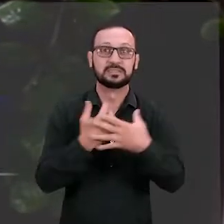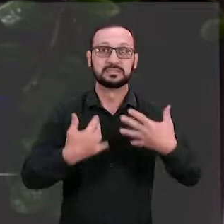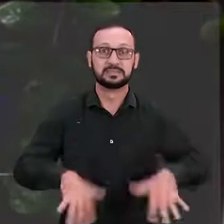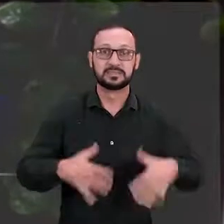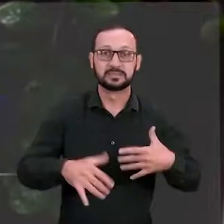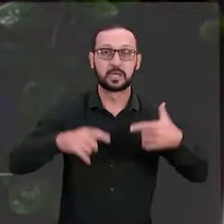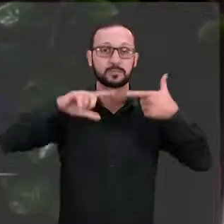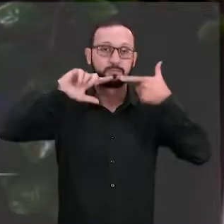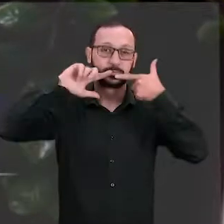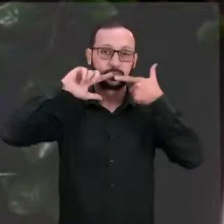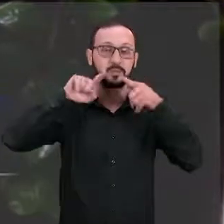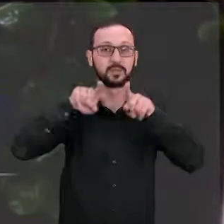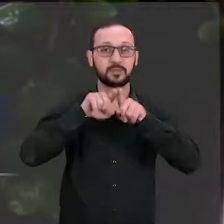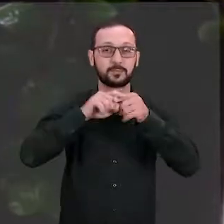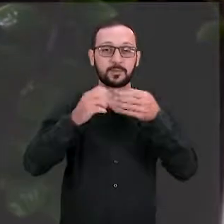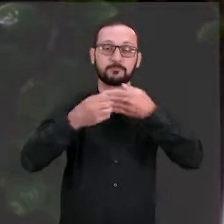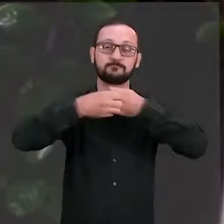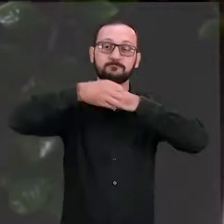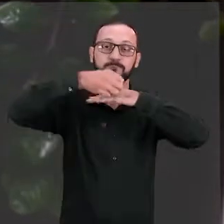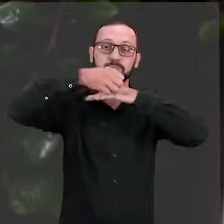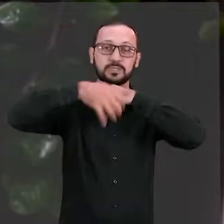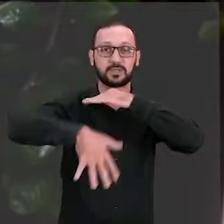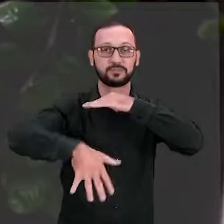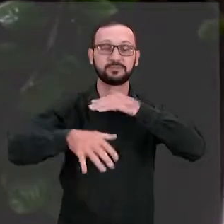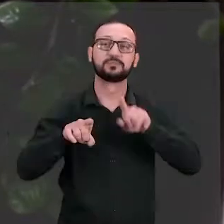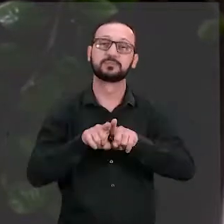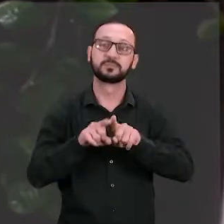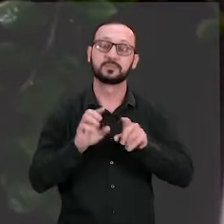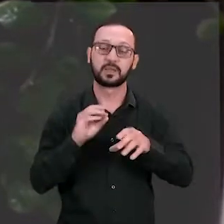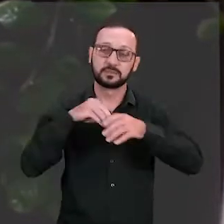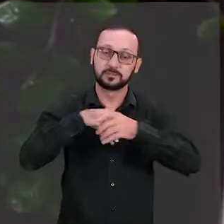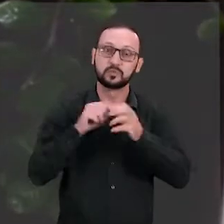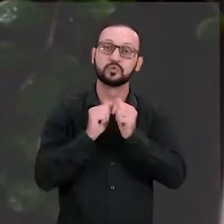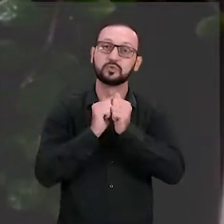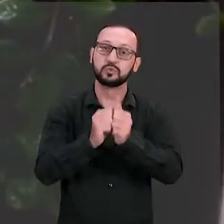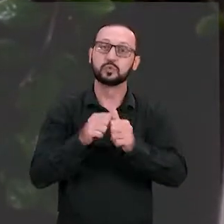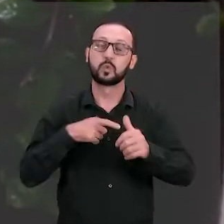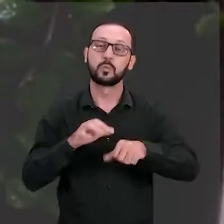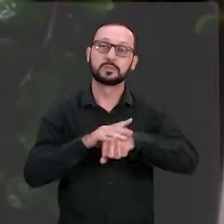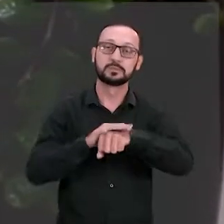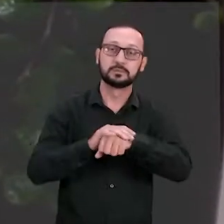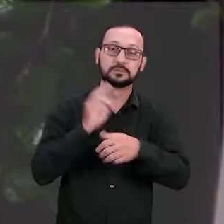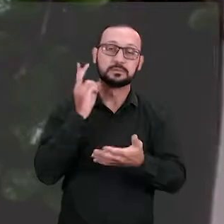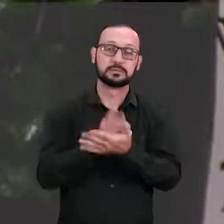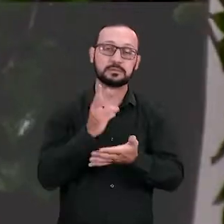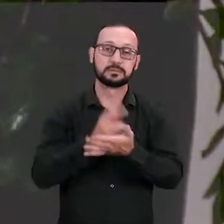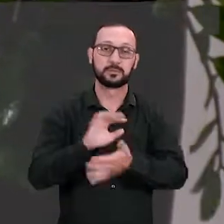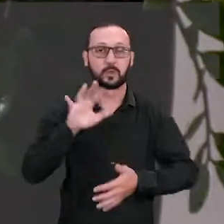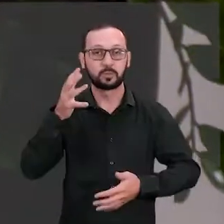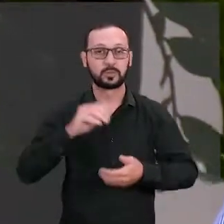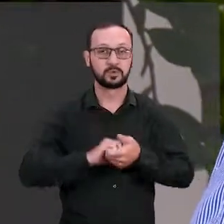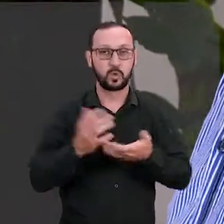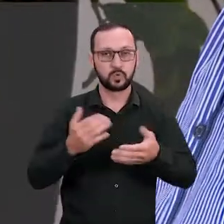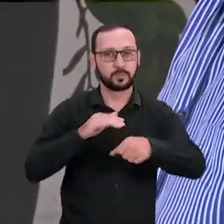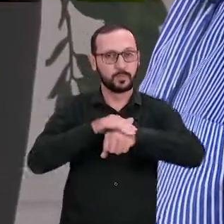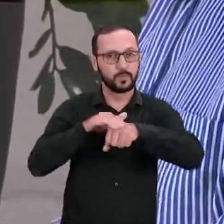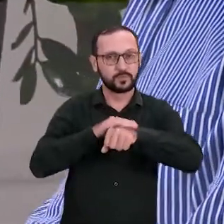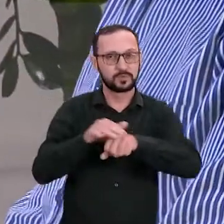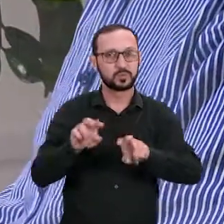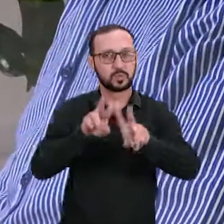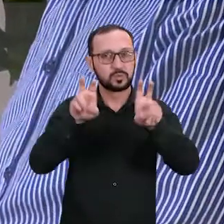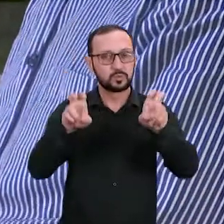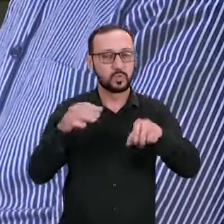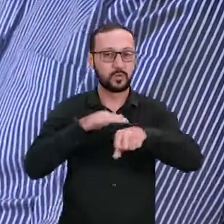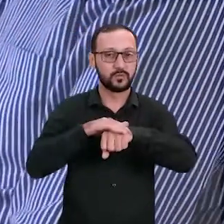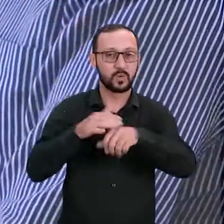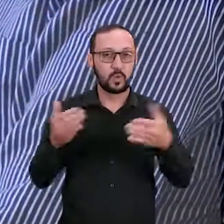ansiedade, bipolaridade e esquizofrenia também estão no topo da lista das doenças mais recorrentes. Para falarmos desse assunto,